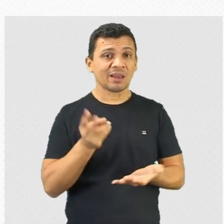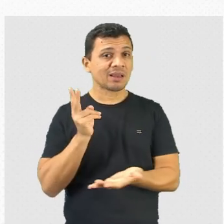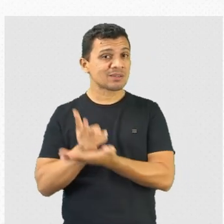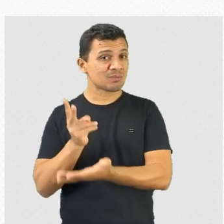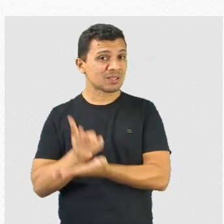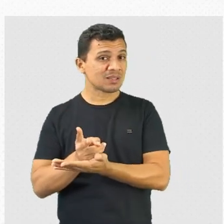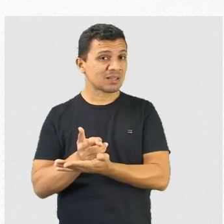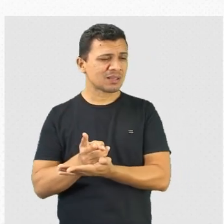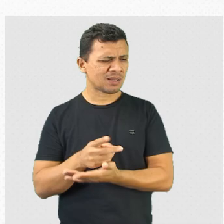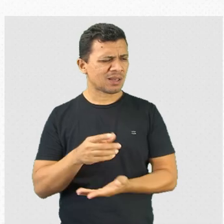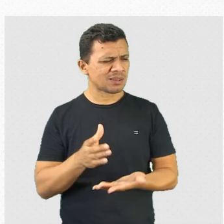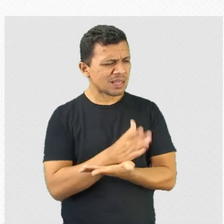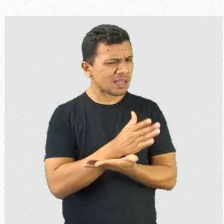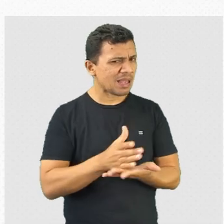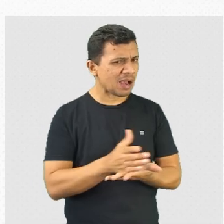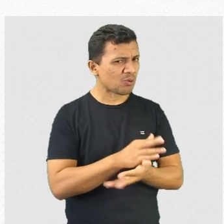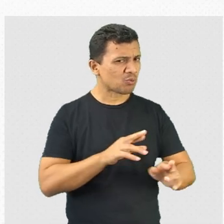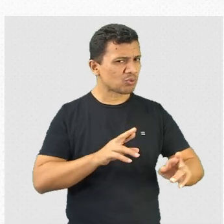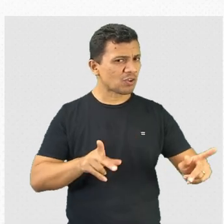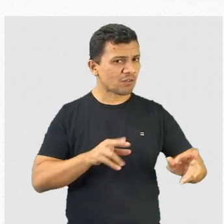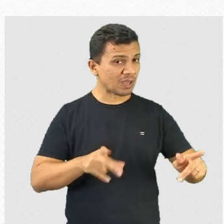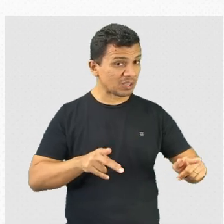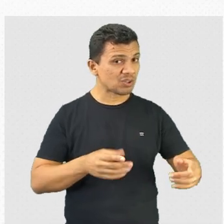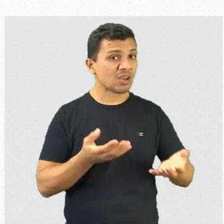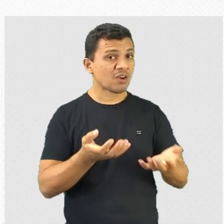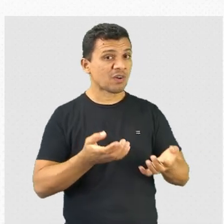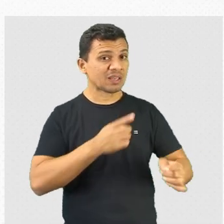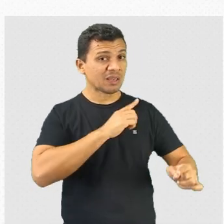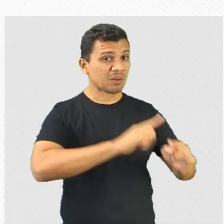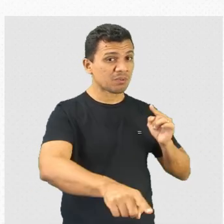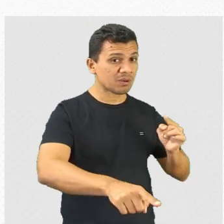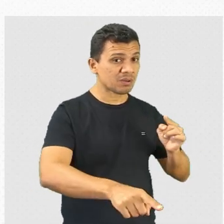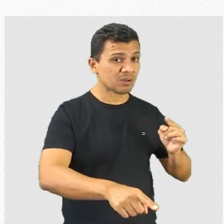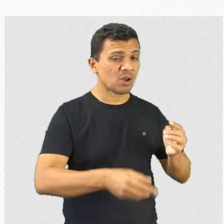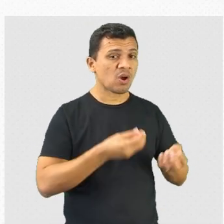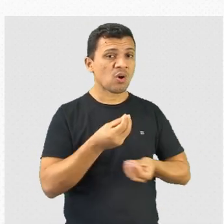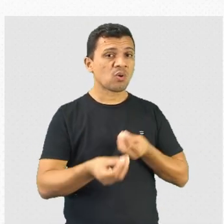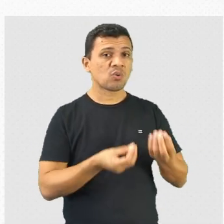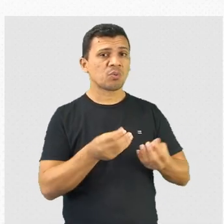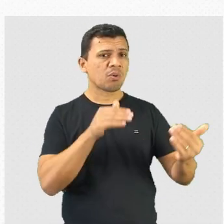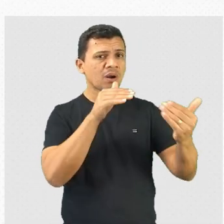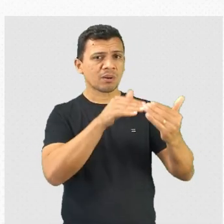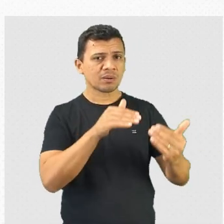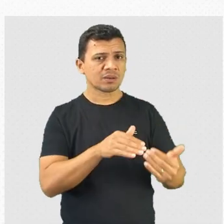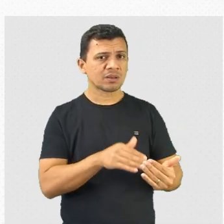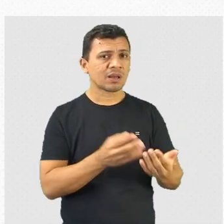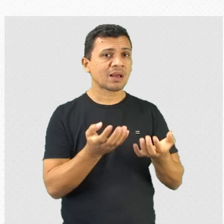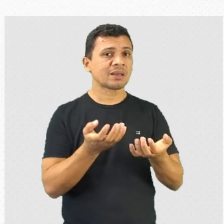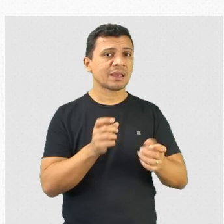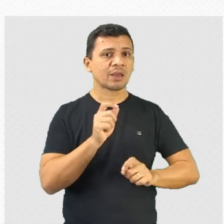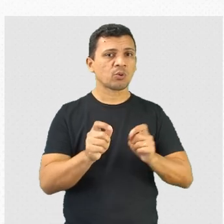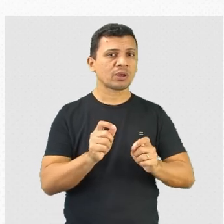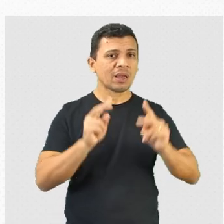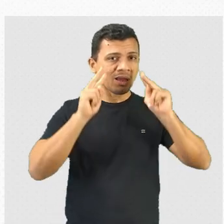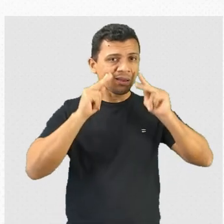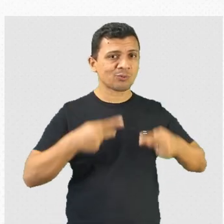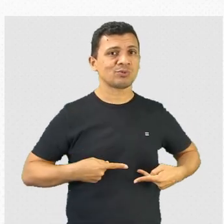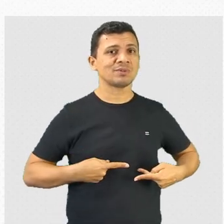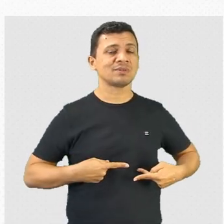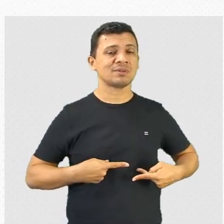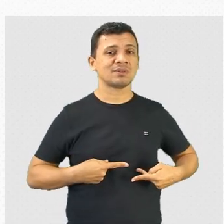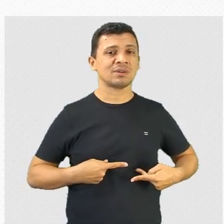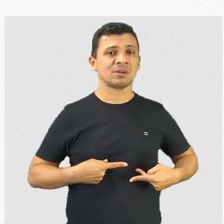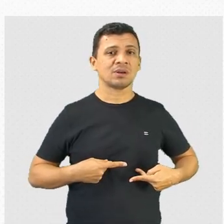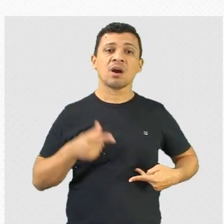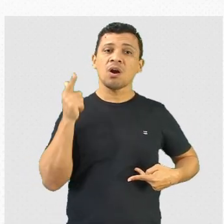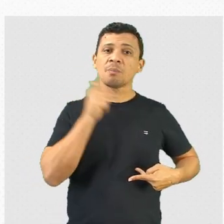Se tem algo diferente, ela vai querer reprimir o algo diferente. E quem está enquadrado nesse algo diferente vai querer o quê? Reconhecer. E para haver